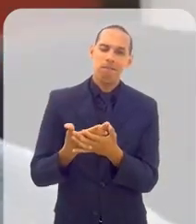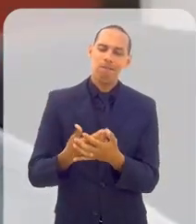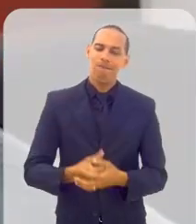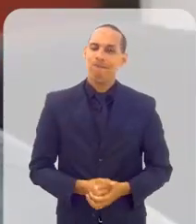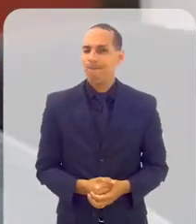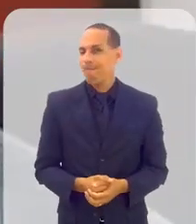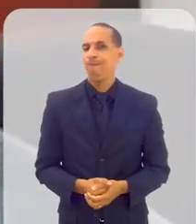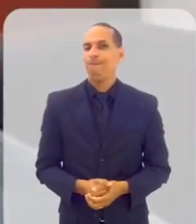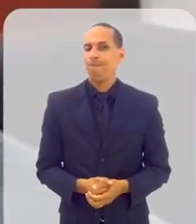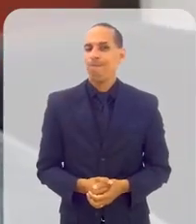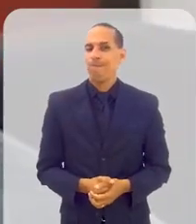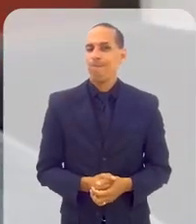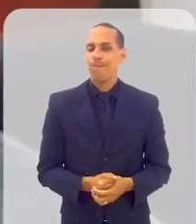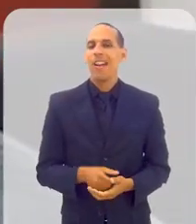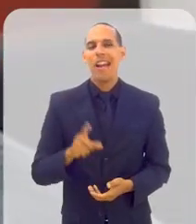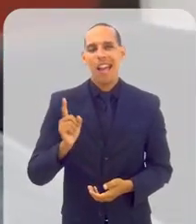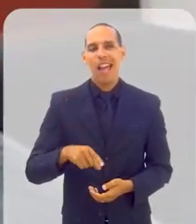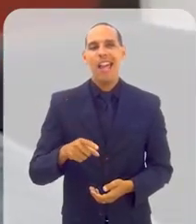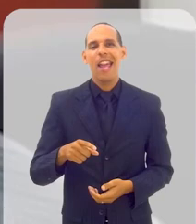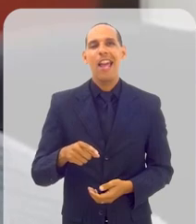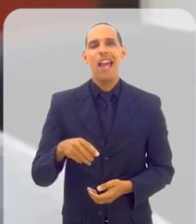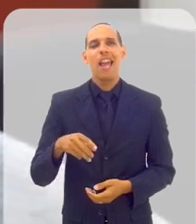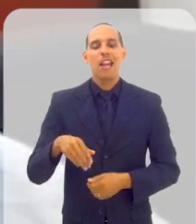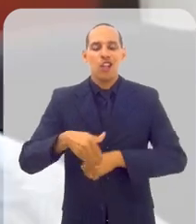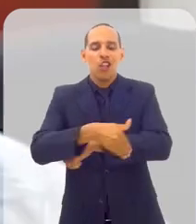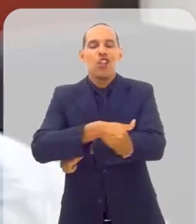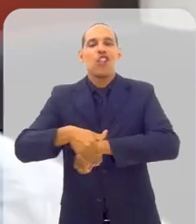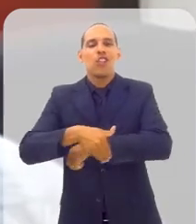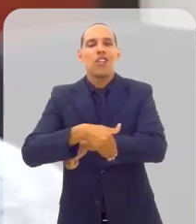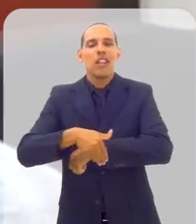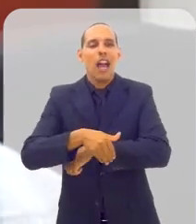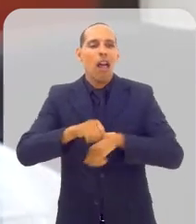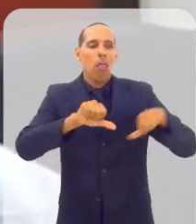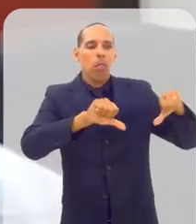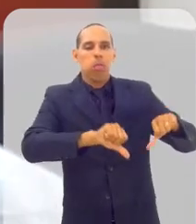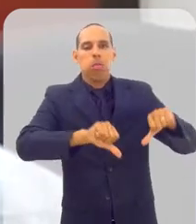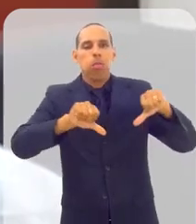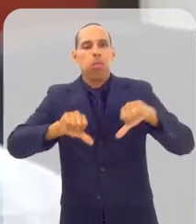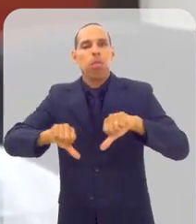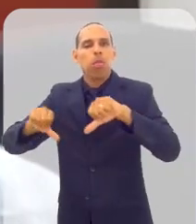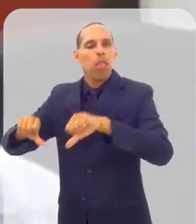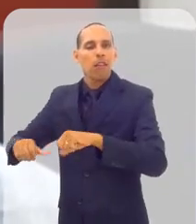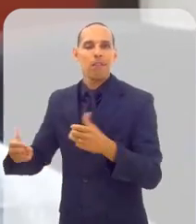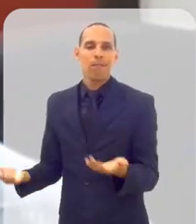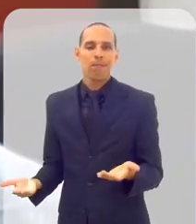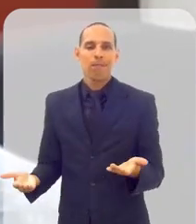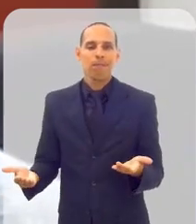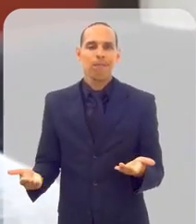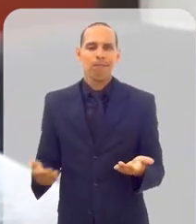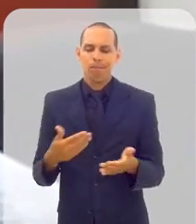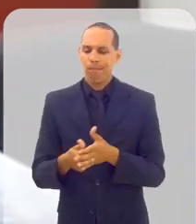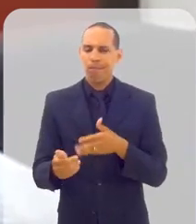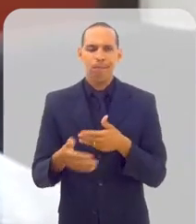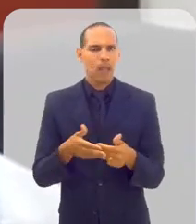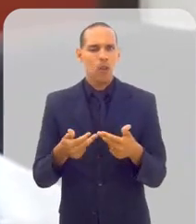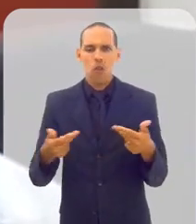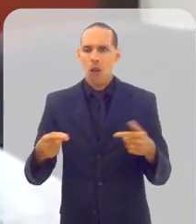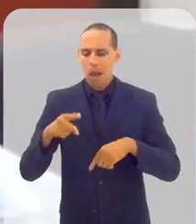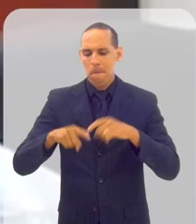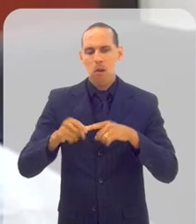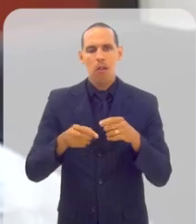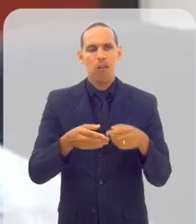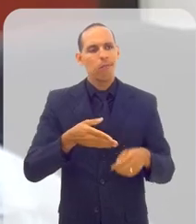né? A nossa malha rodoviária é muito ruim para escoamento de qualquer produção